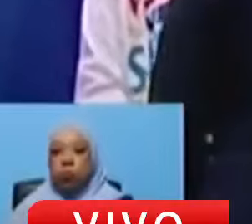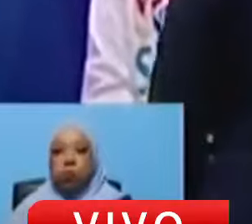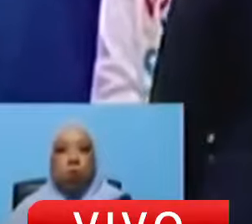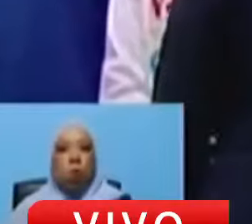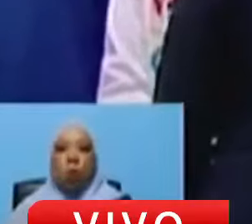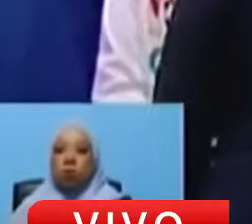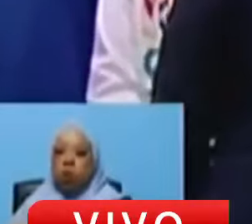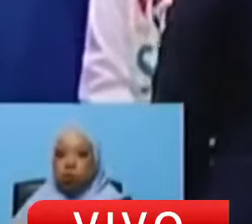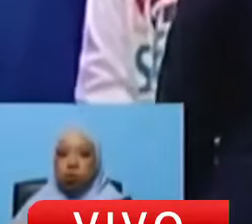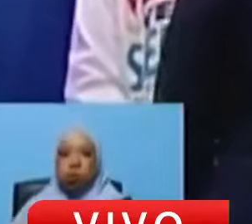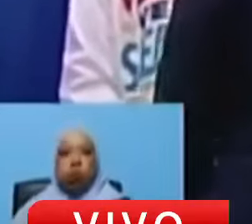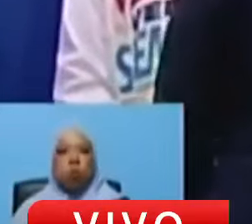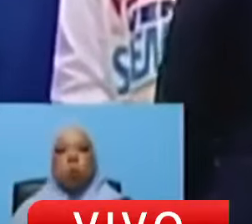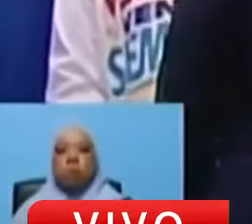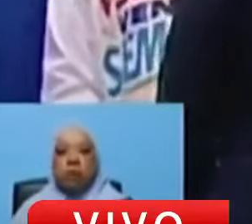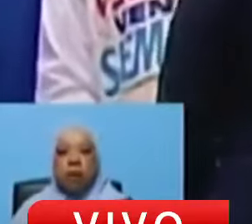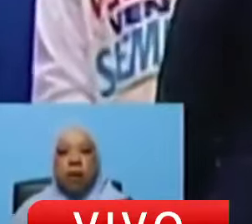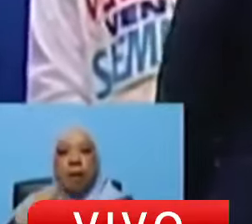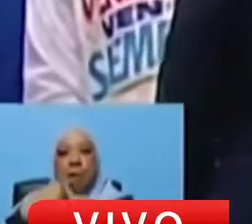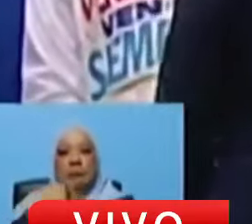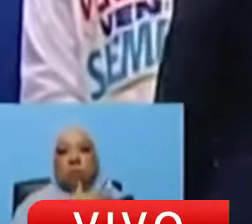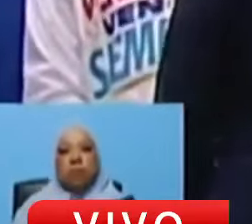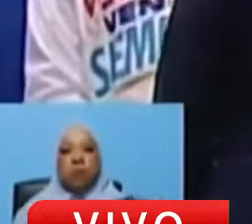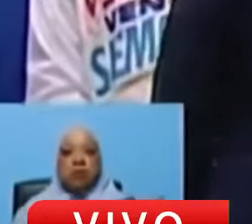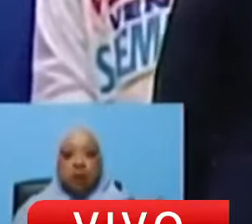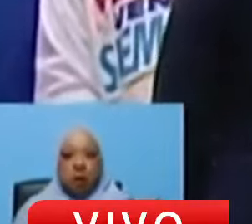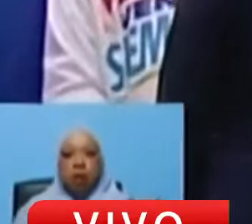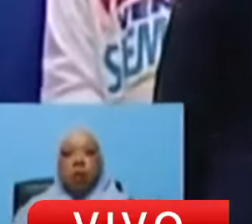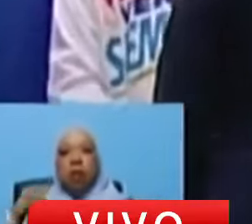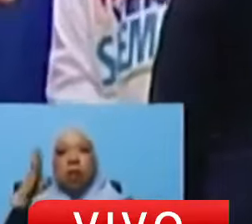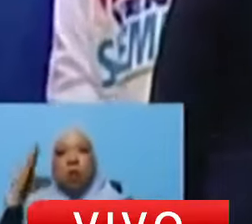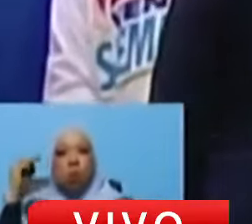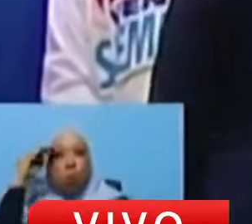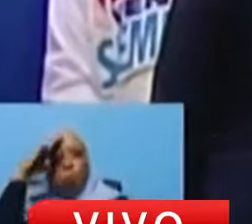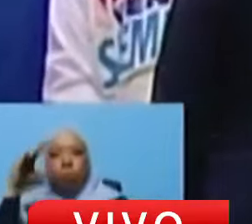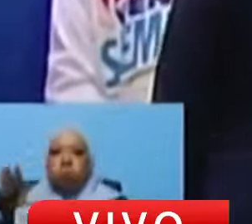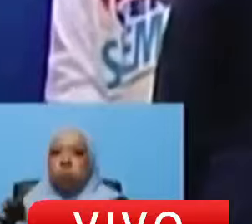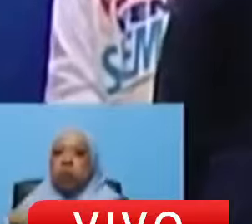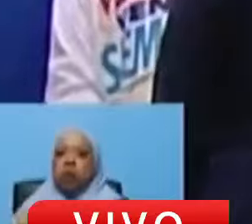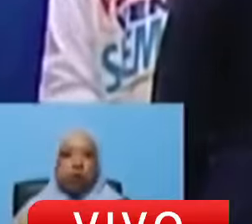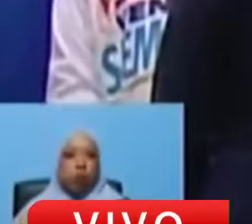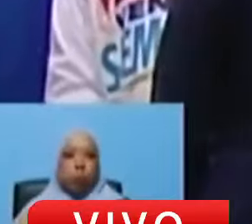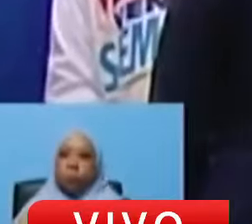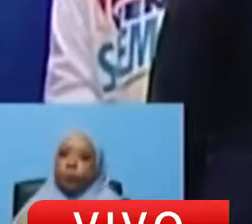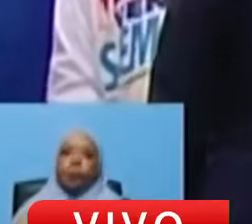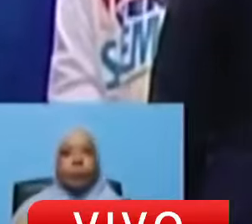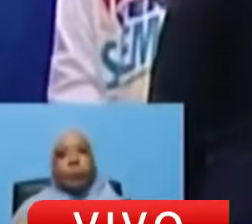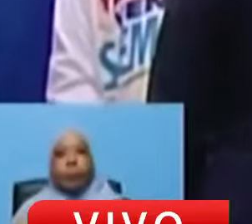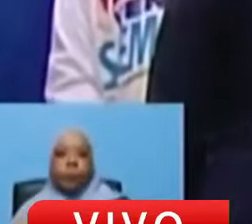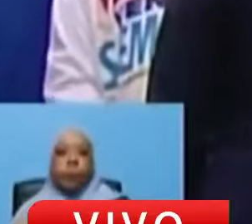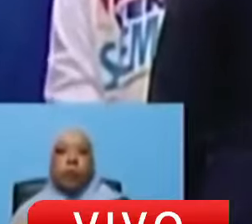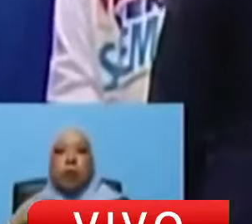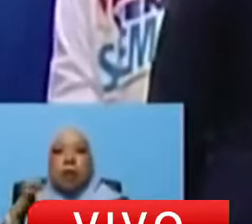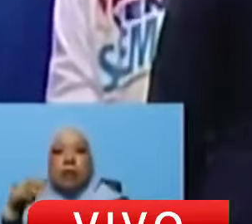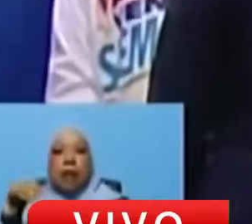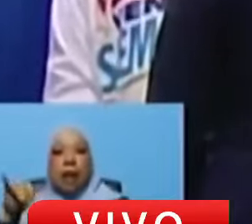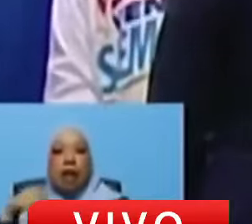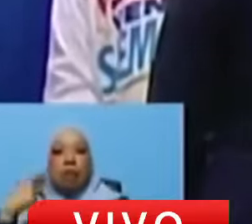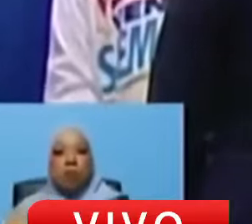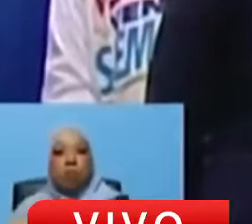isso né anuncia a gente tá vendo as imagens da lá da Venezuela este decreto de Nicolás maduro chega no mesmo dia em que a procuradoria geral do